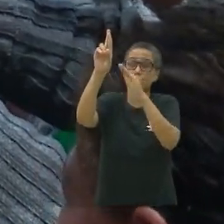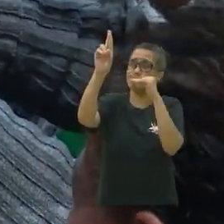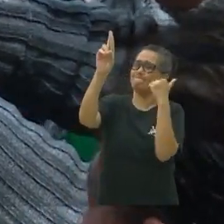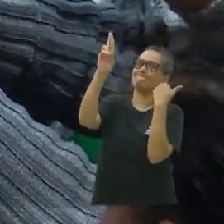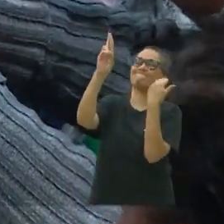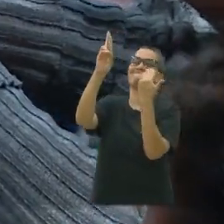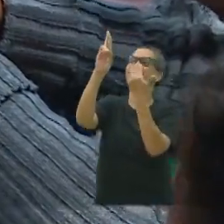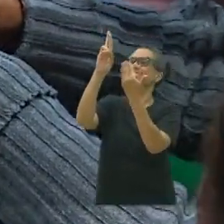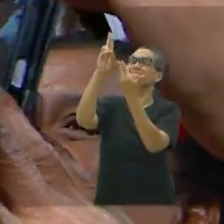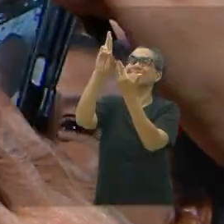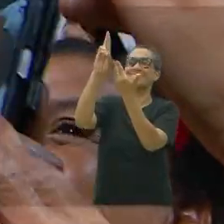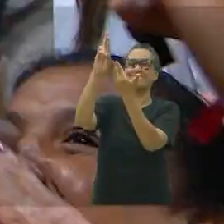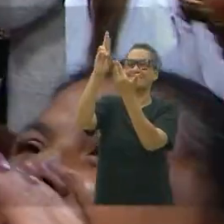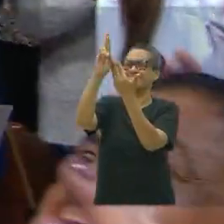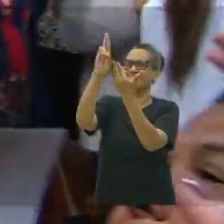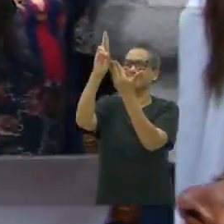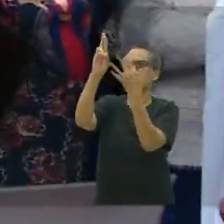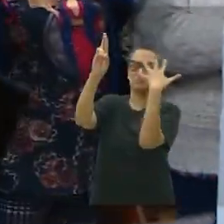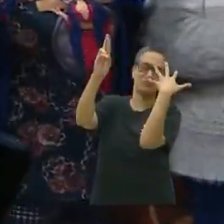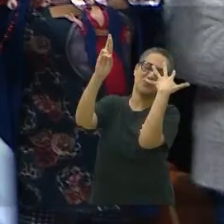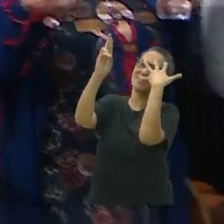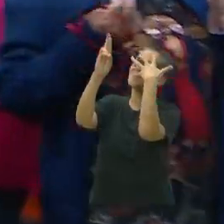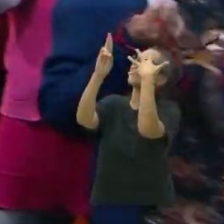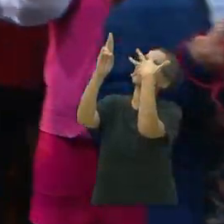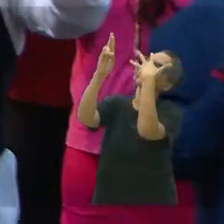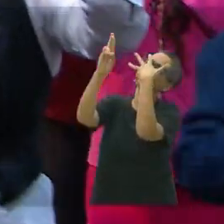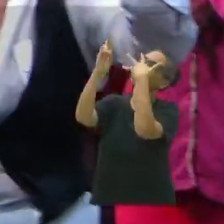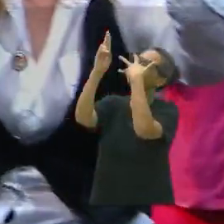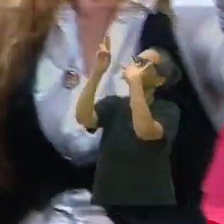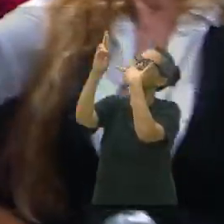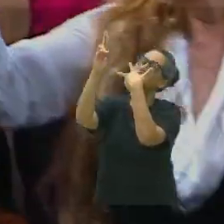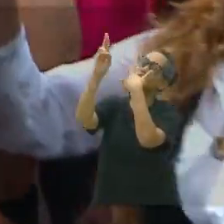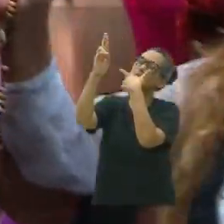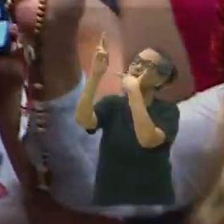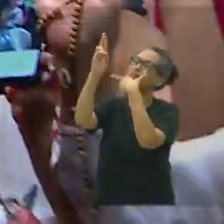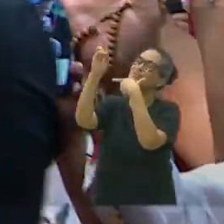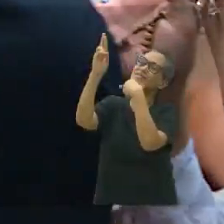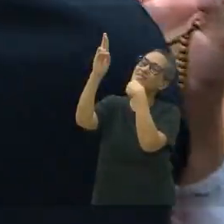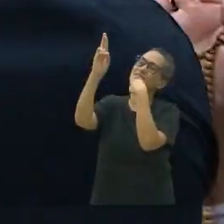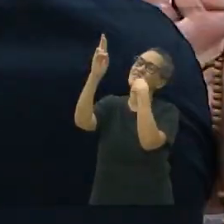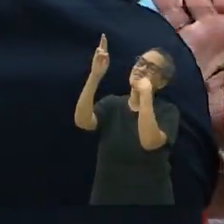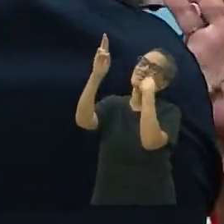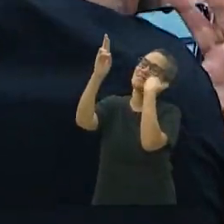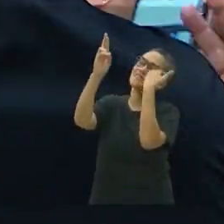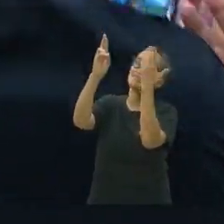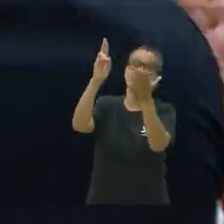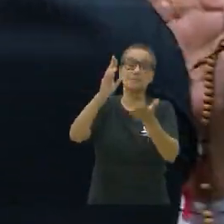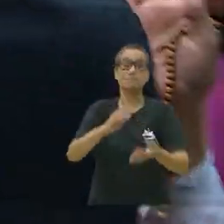Jesus, tu és tão lindo